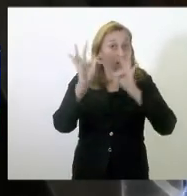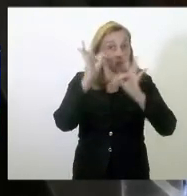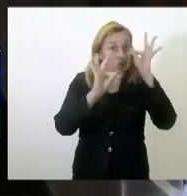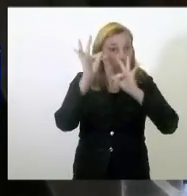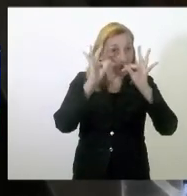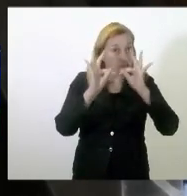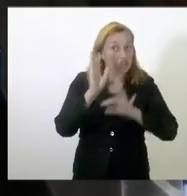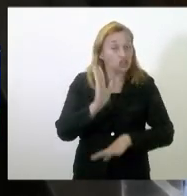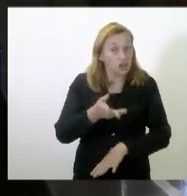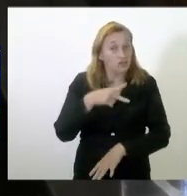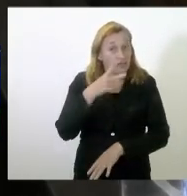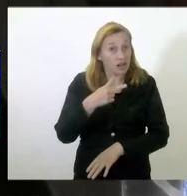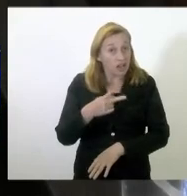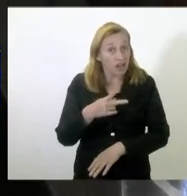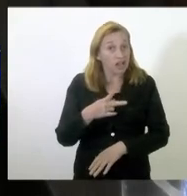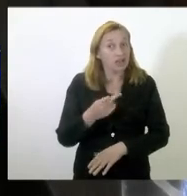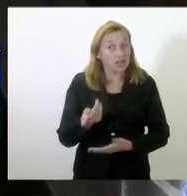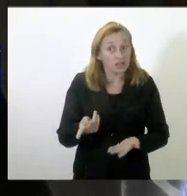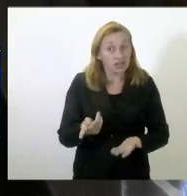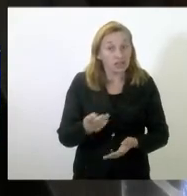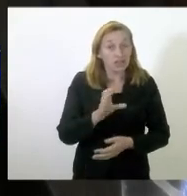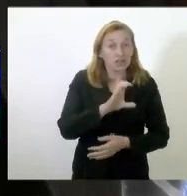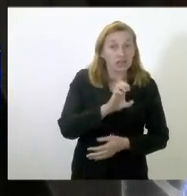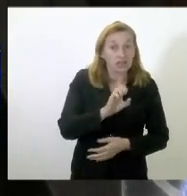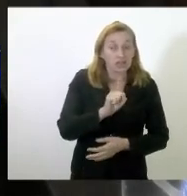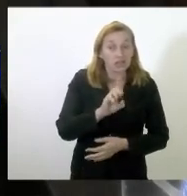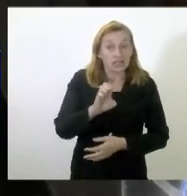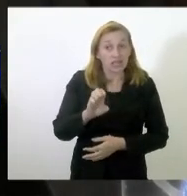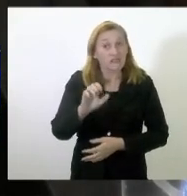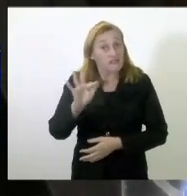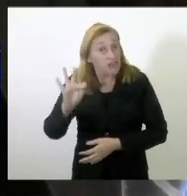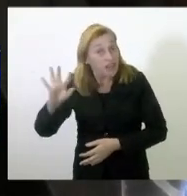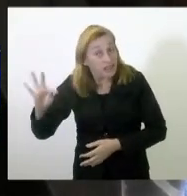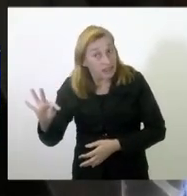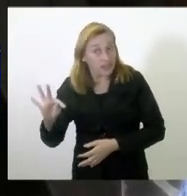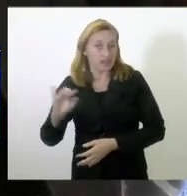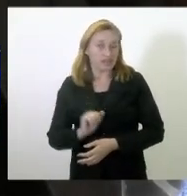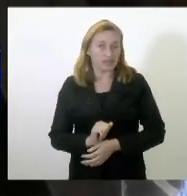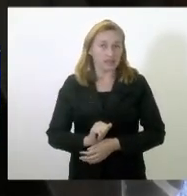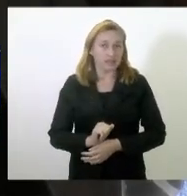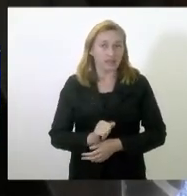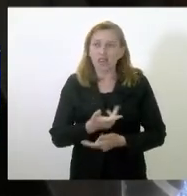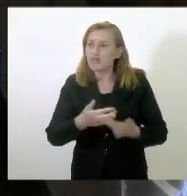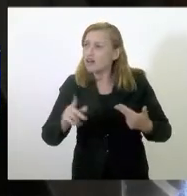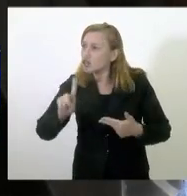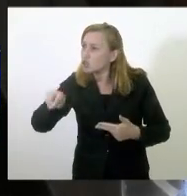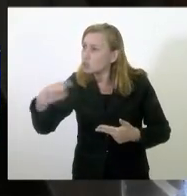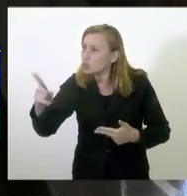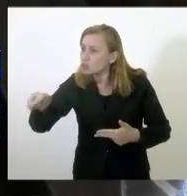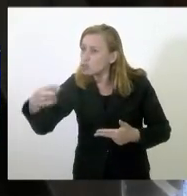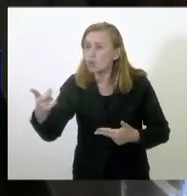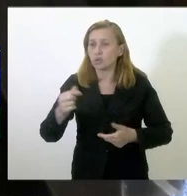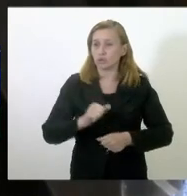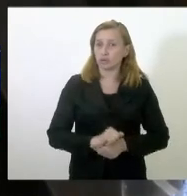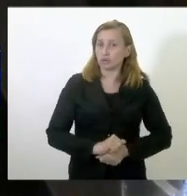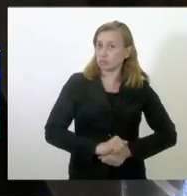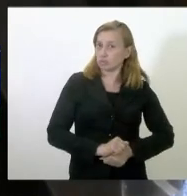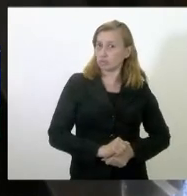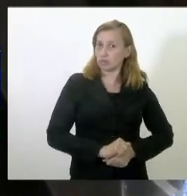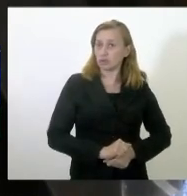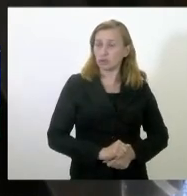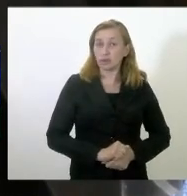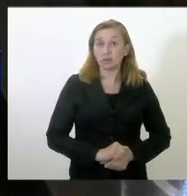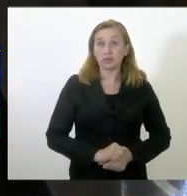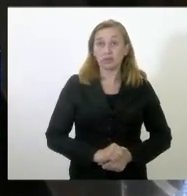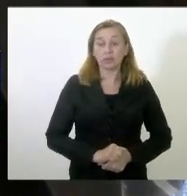Pedro II, o CEFET, Museu de Astronomia, LNCC, CBPF, que estado tem isso tudo no seu